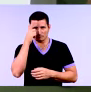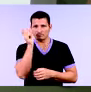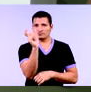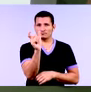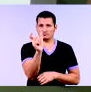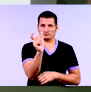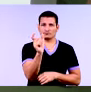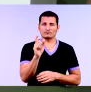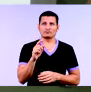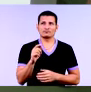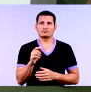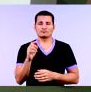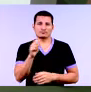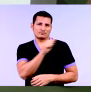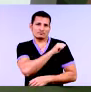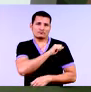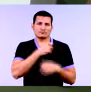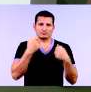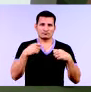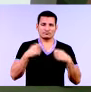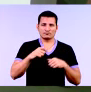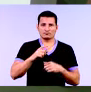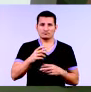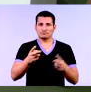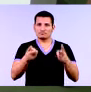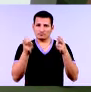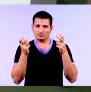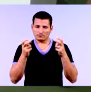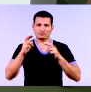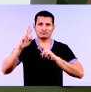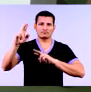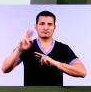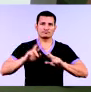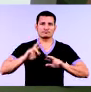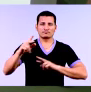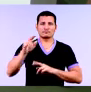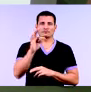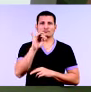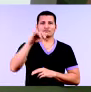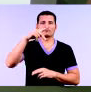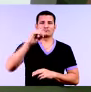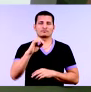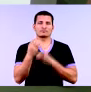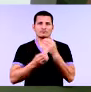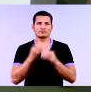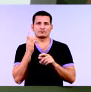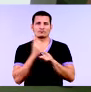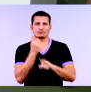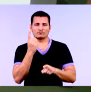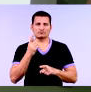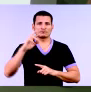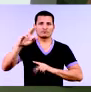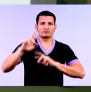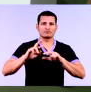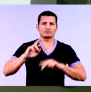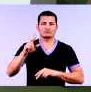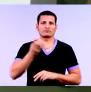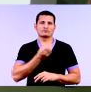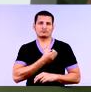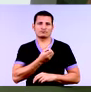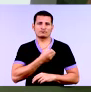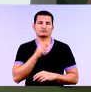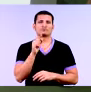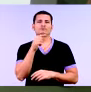variáveis, nossos alunos precisam perceber a diferença entre os valores. Como nós podemos identificar valores diferentes para eles? O